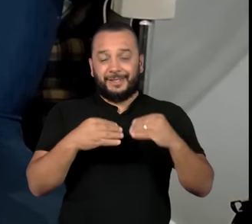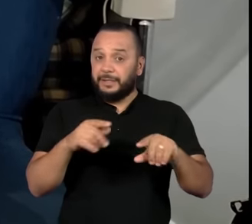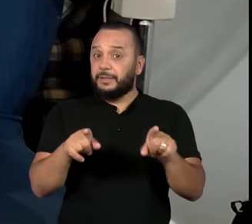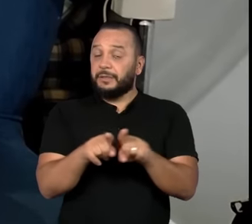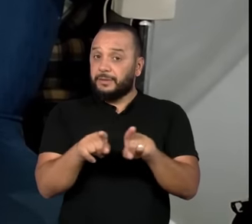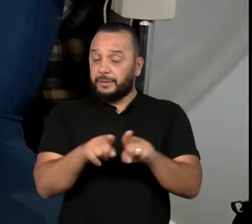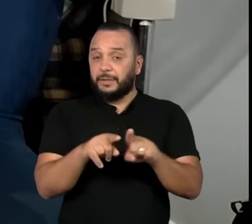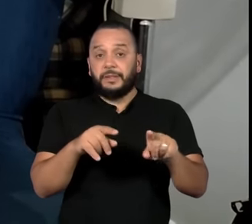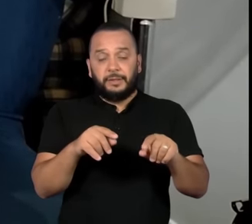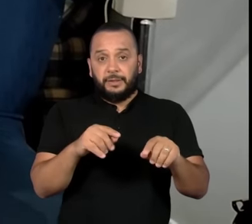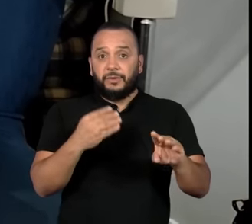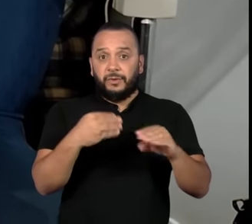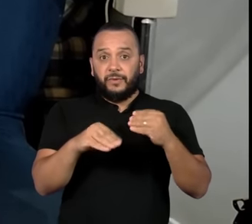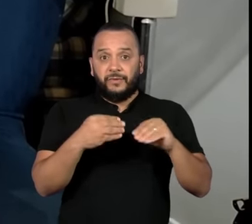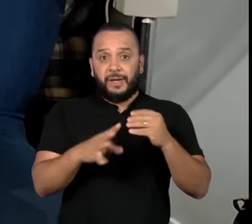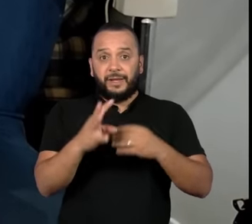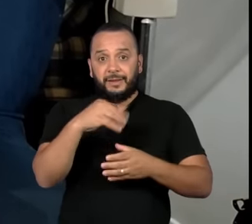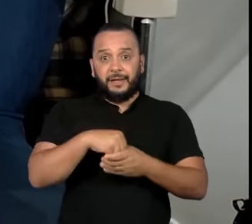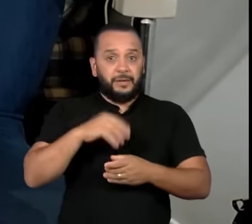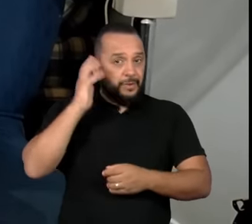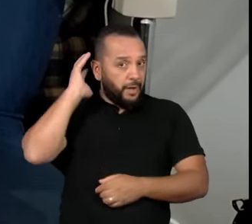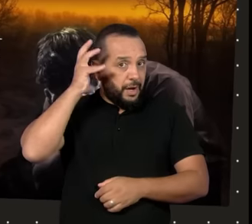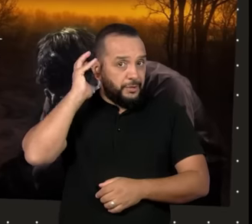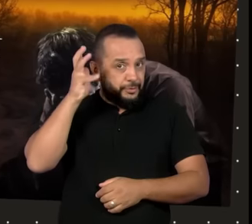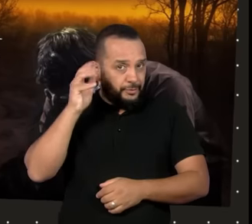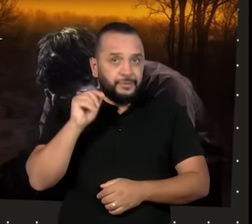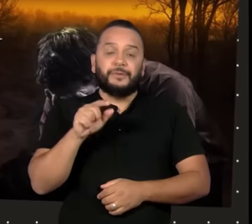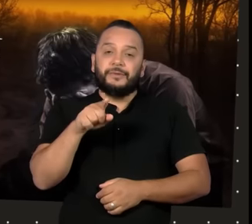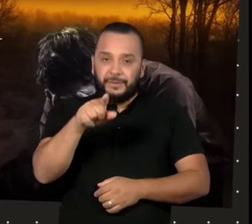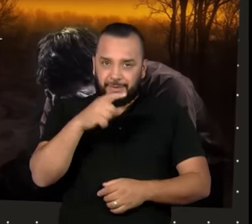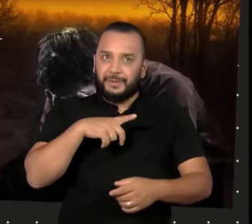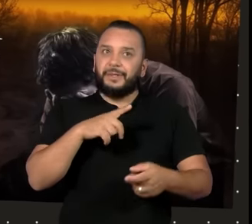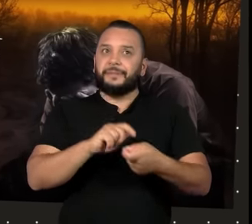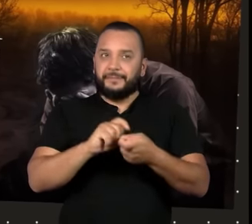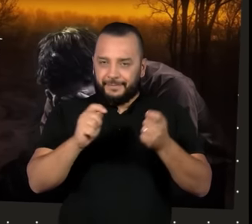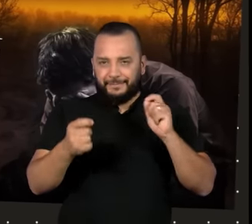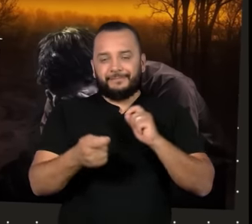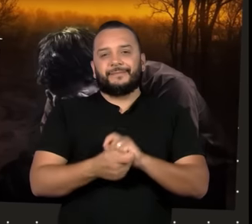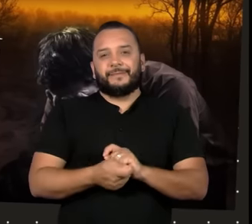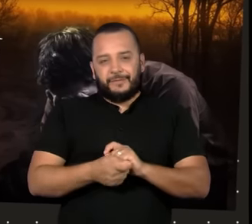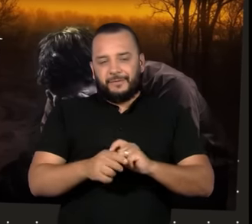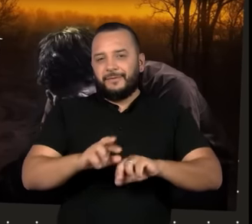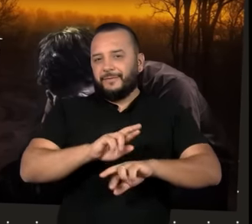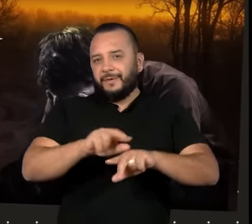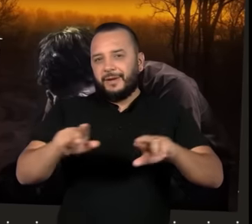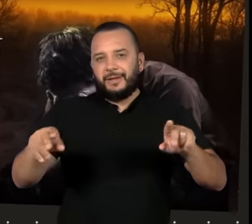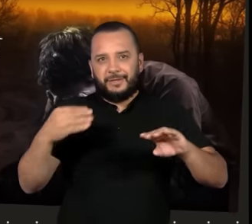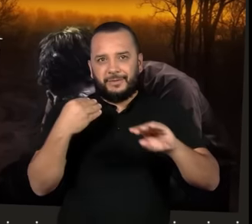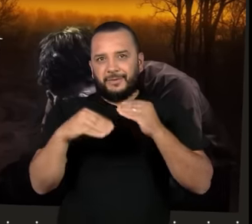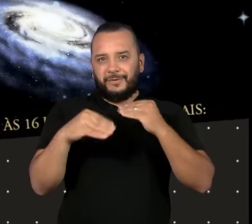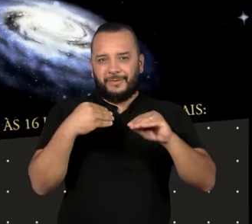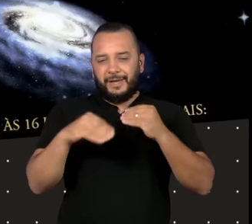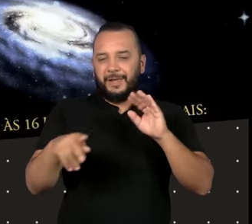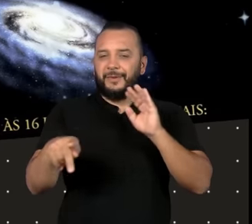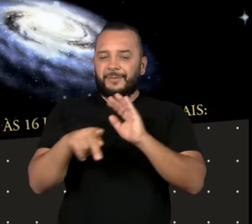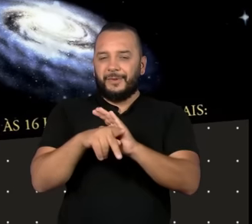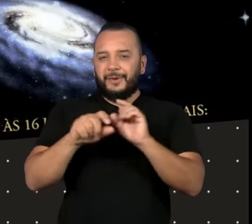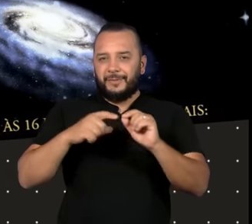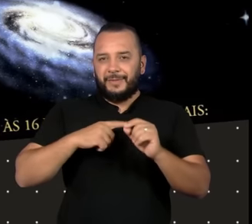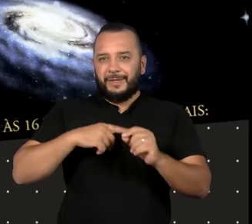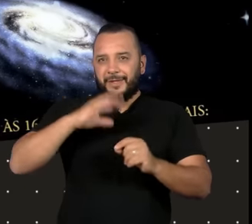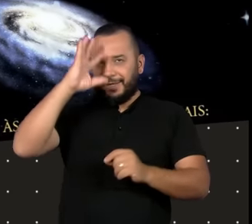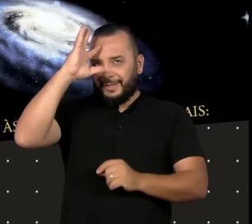novelas de rádio. Isso ninguém sabe, que você adaptou várias novelas espíritas para